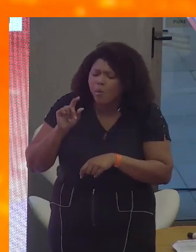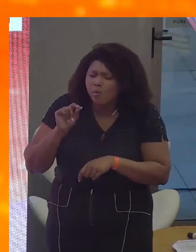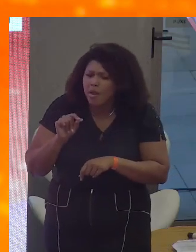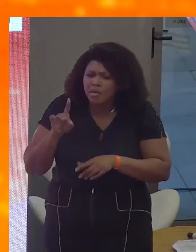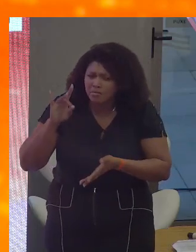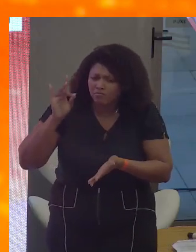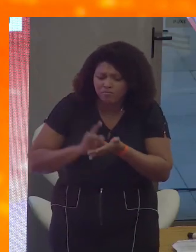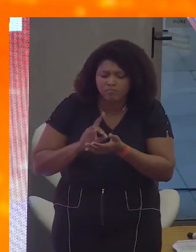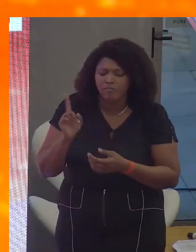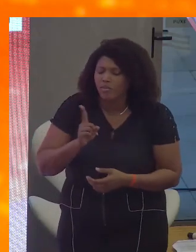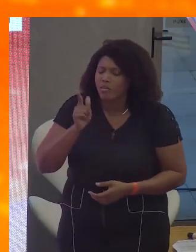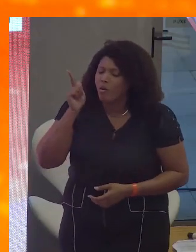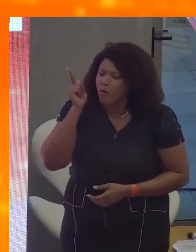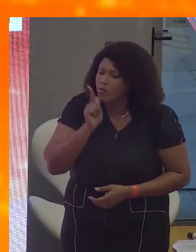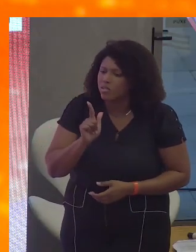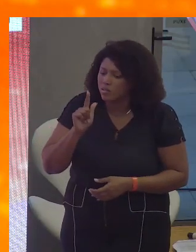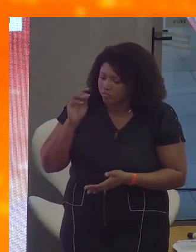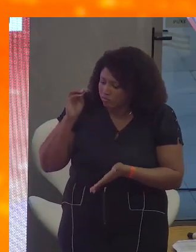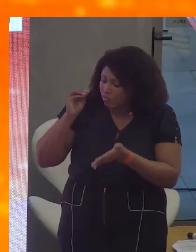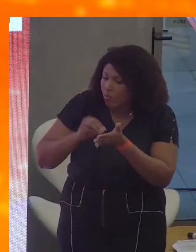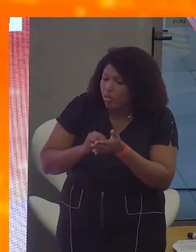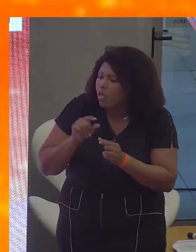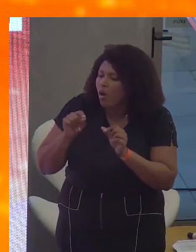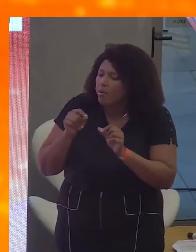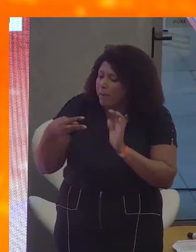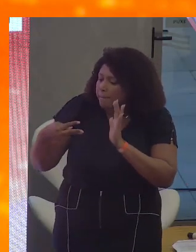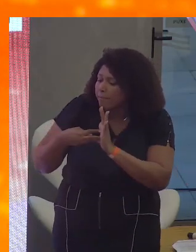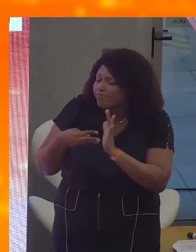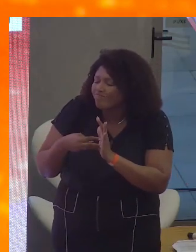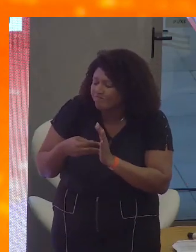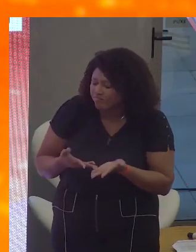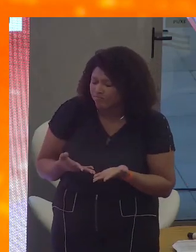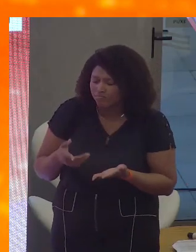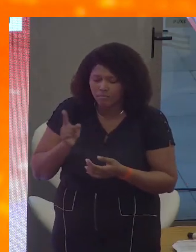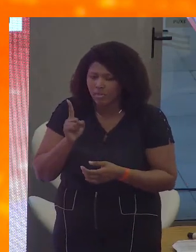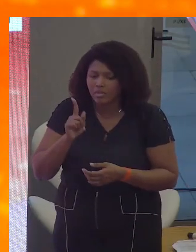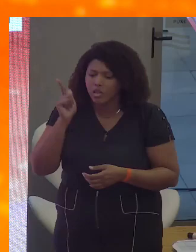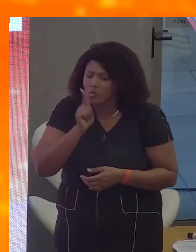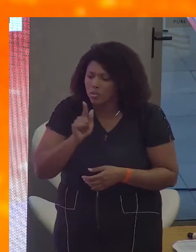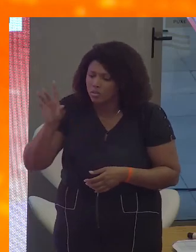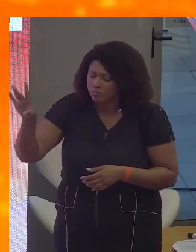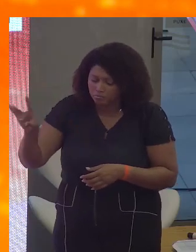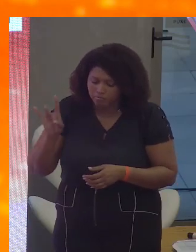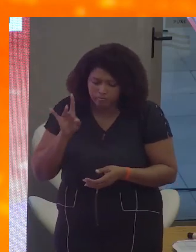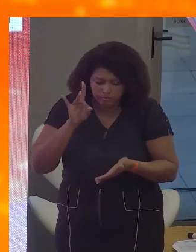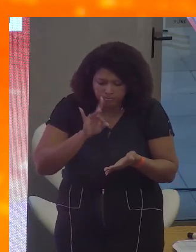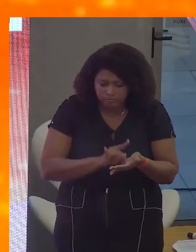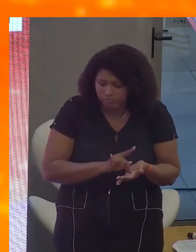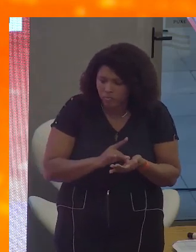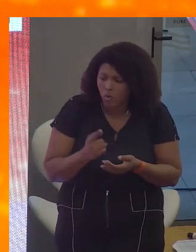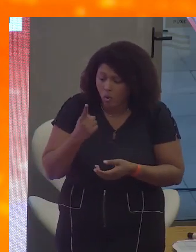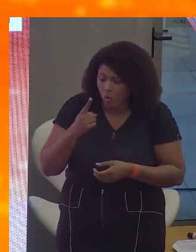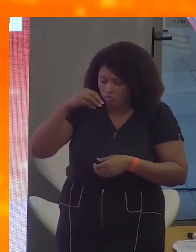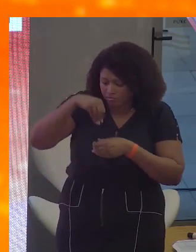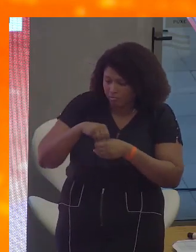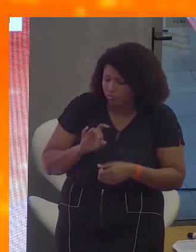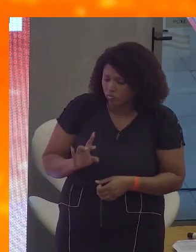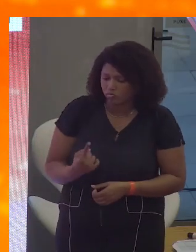não conseguiam se encaixar no modelo chave-fechadura, onde você pega uma substância e se liga num único receptor,